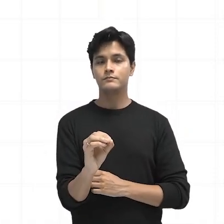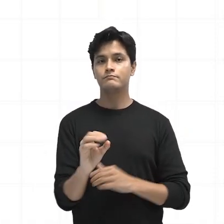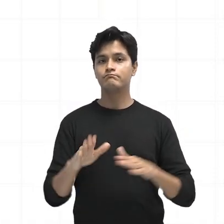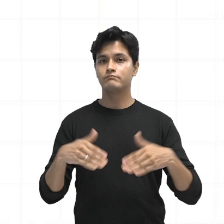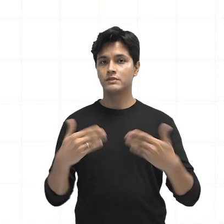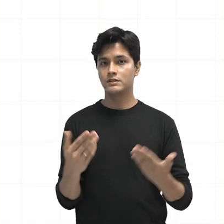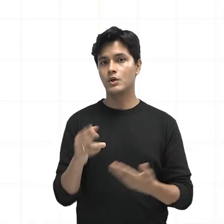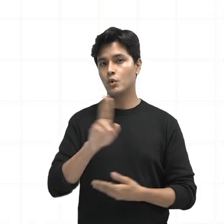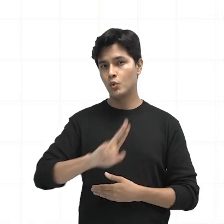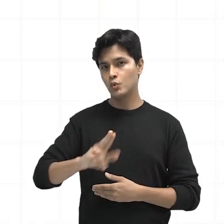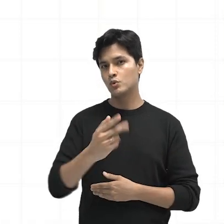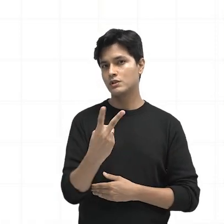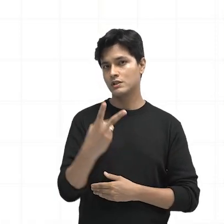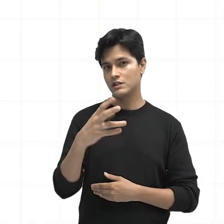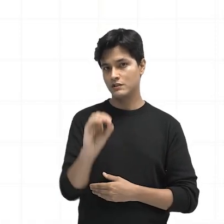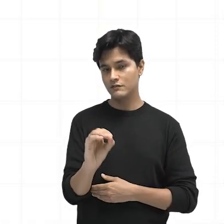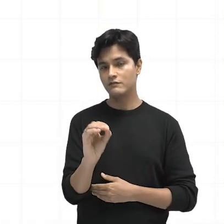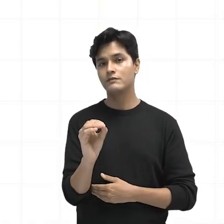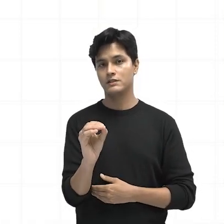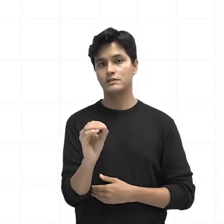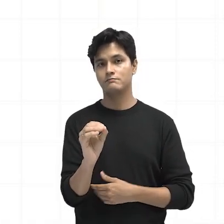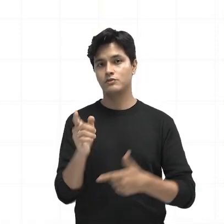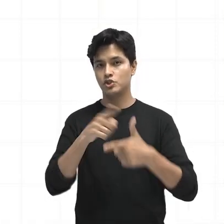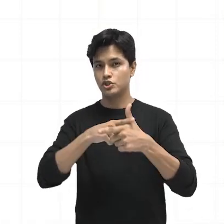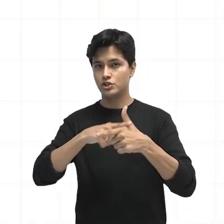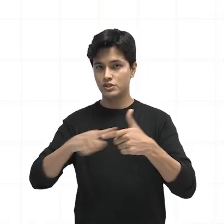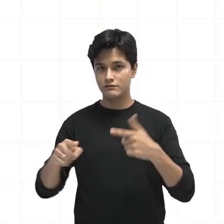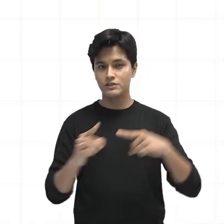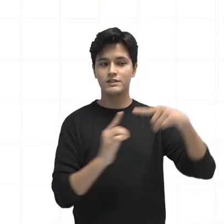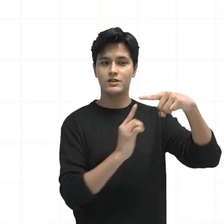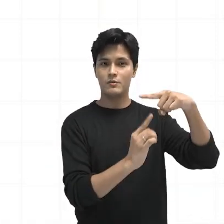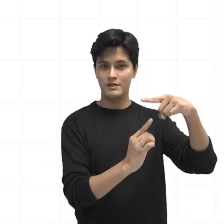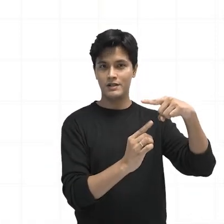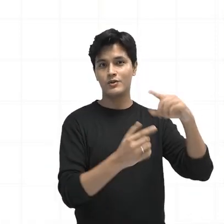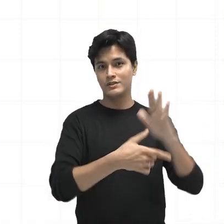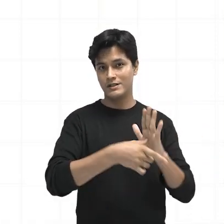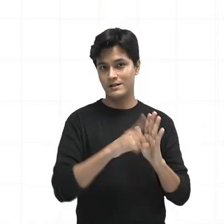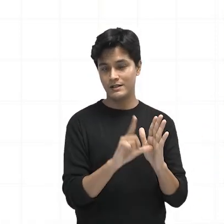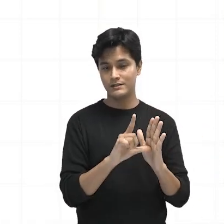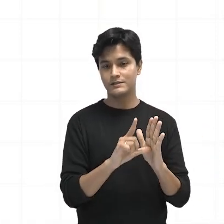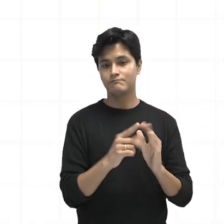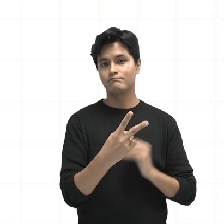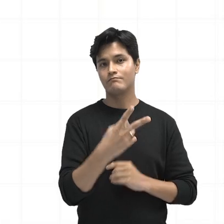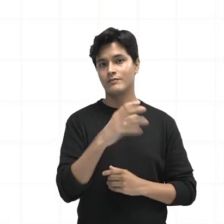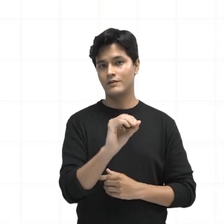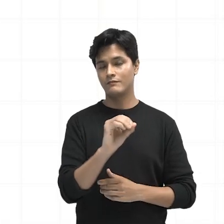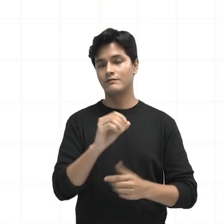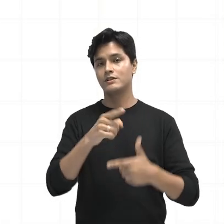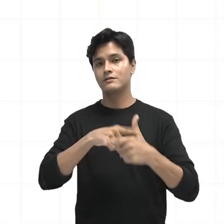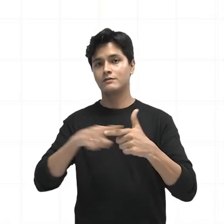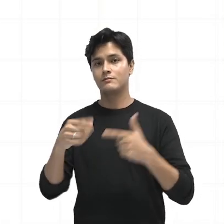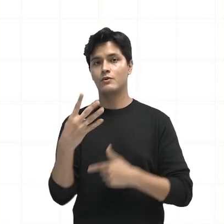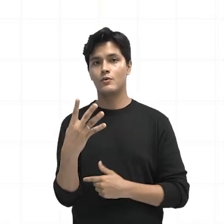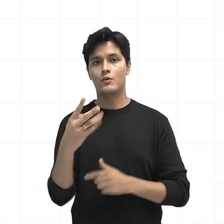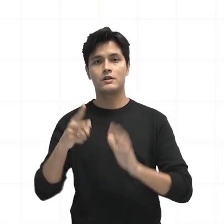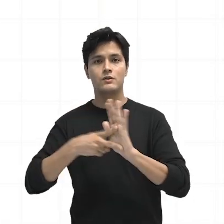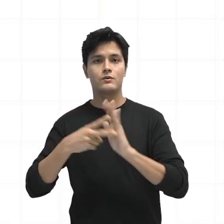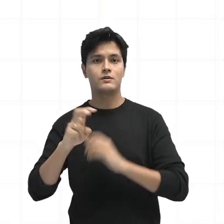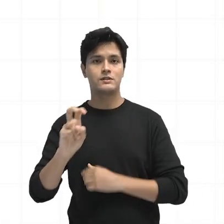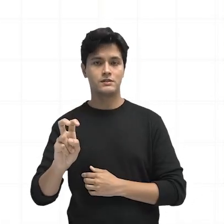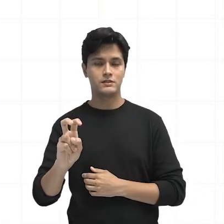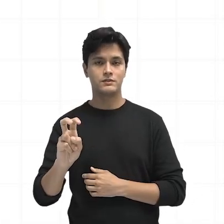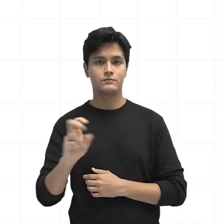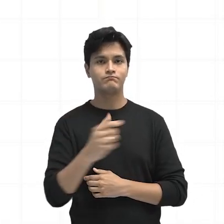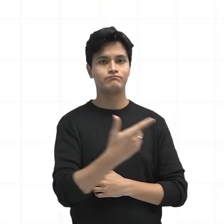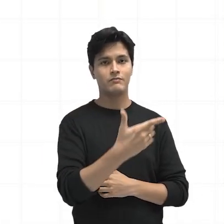um dos denominadores antigos, ó. 20 dividido por 4 é 5, 20 dividido por 5 é